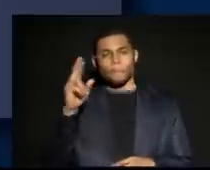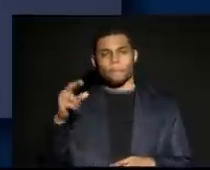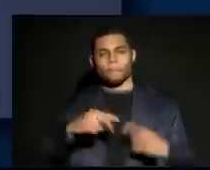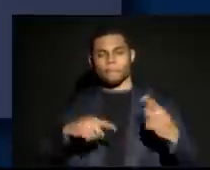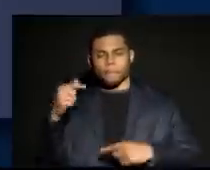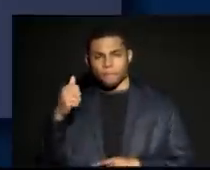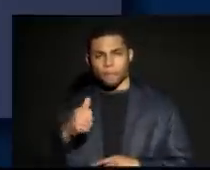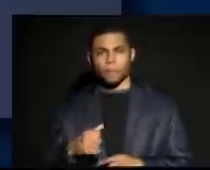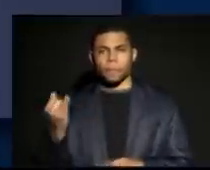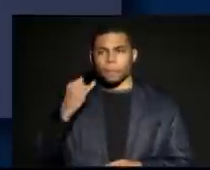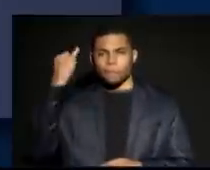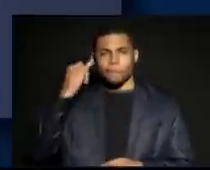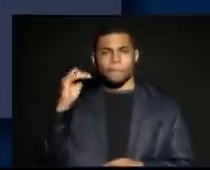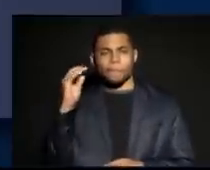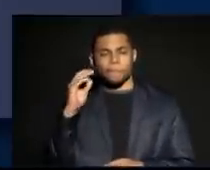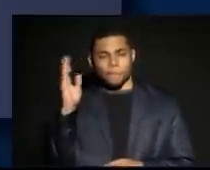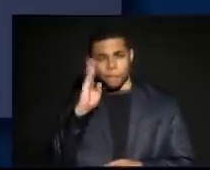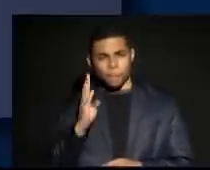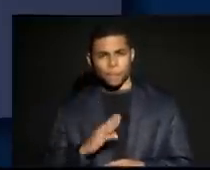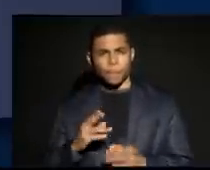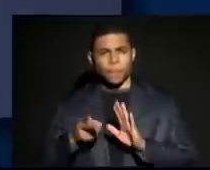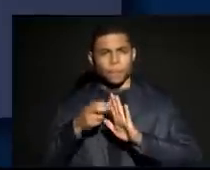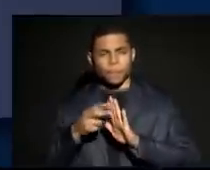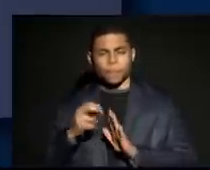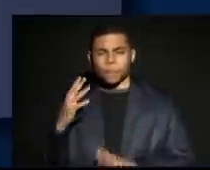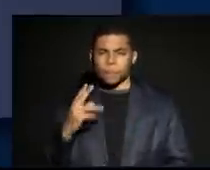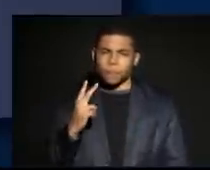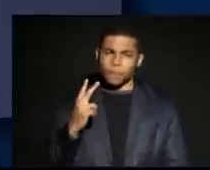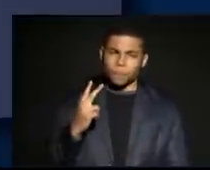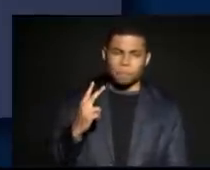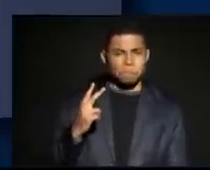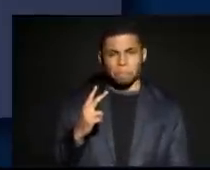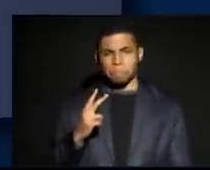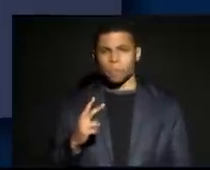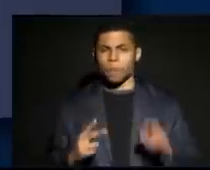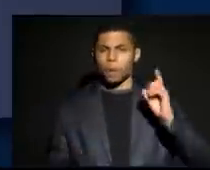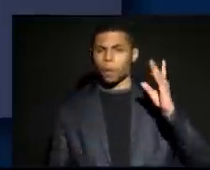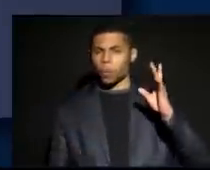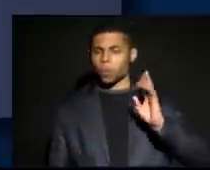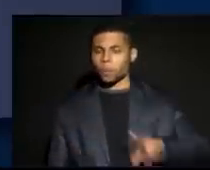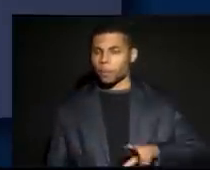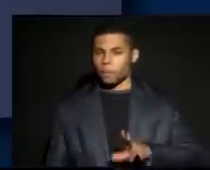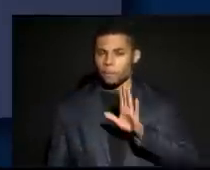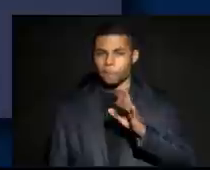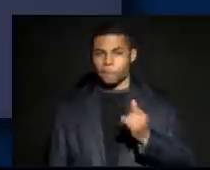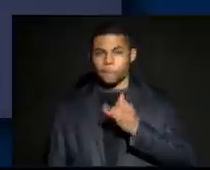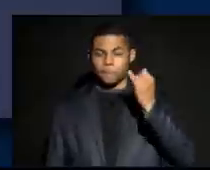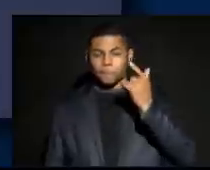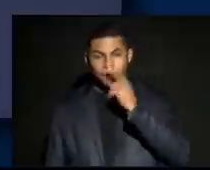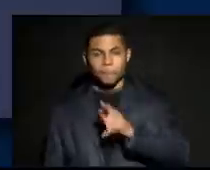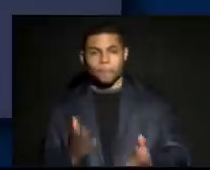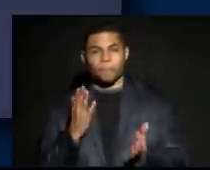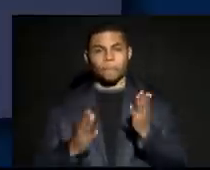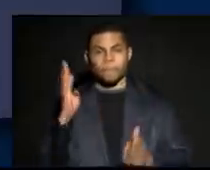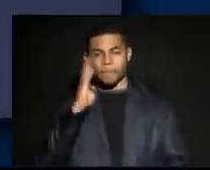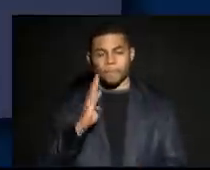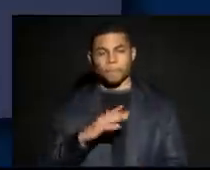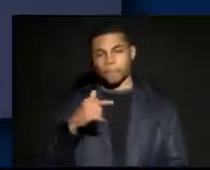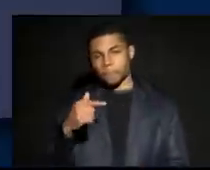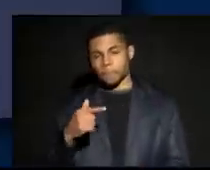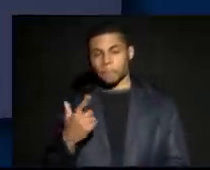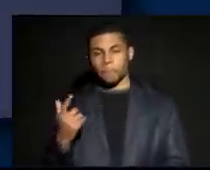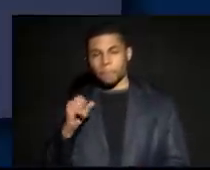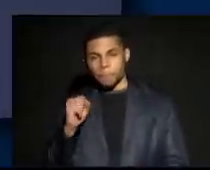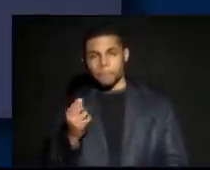a taxa de juros no Brasil ela para aumentar é dois também não é 14 mas talvez juros de Equilíbrio no Brasil seja